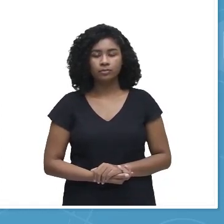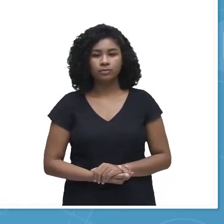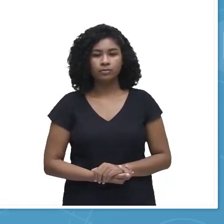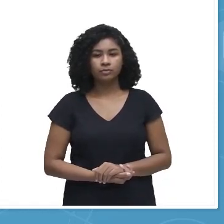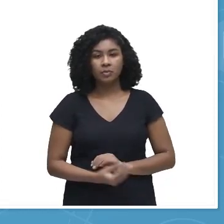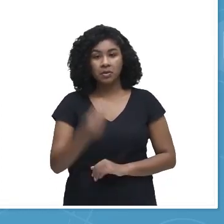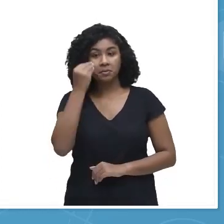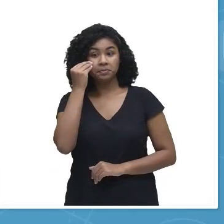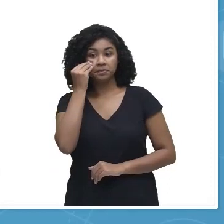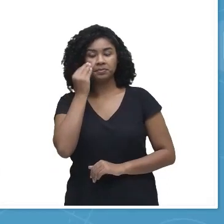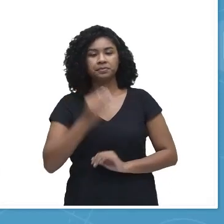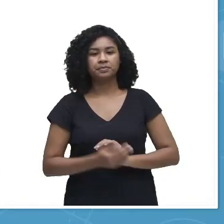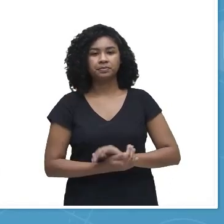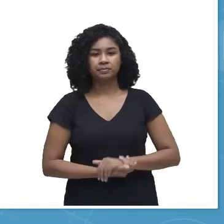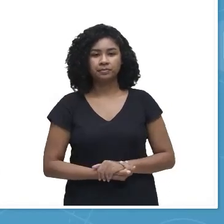vamos lá, gente.